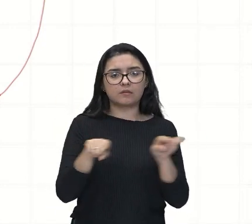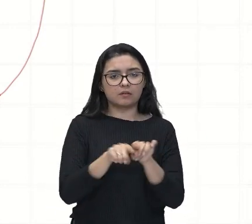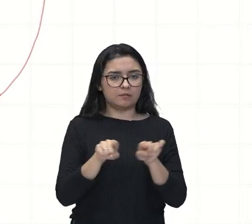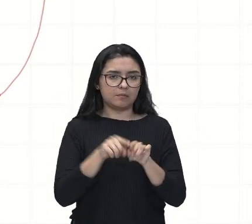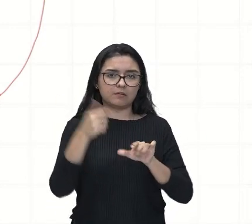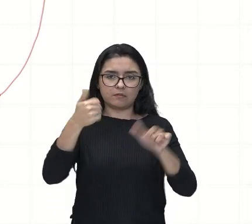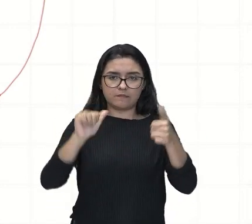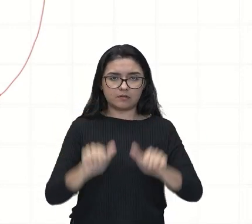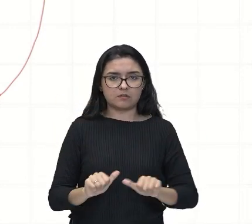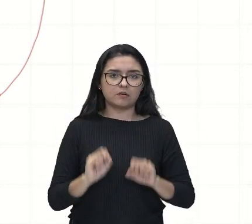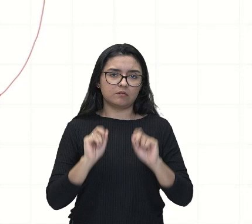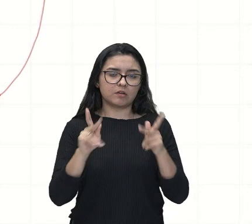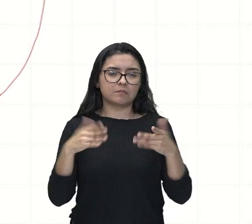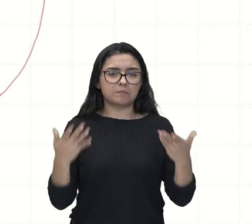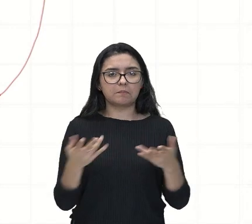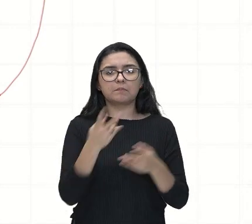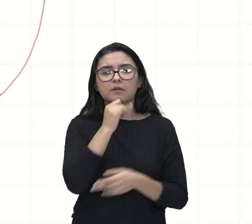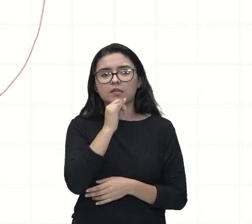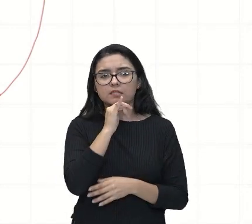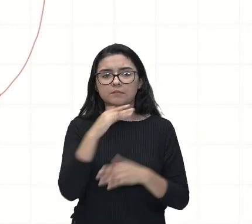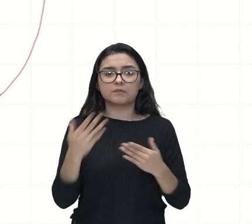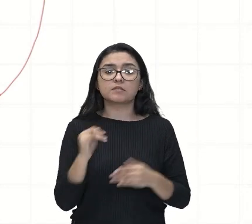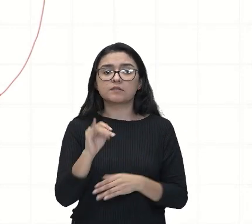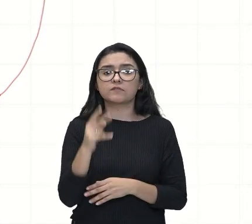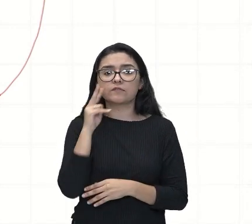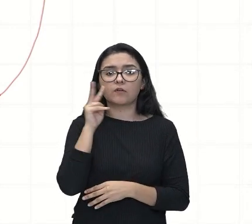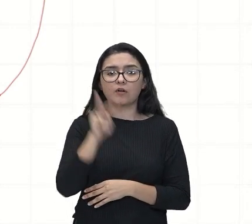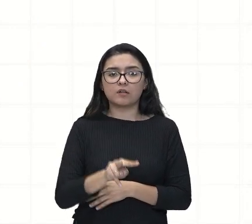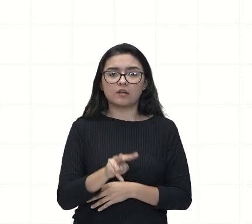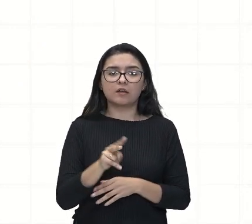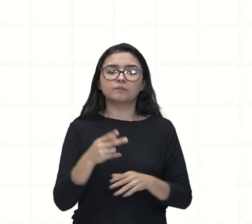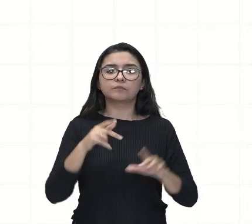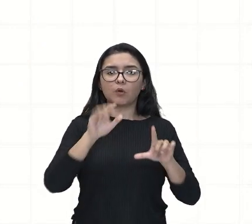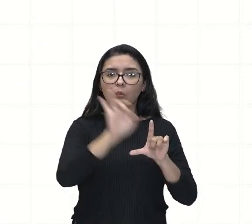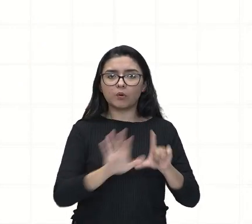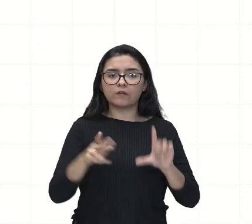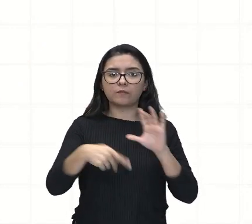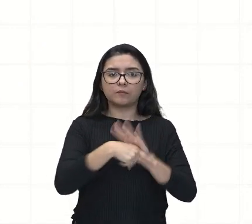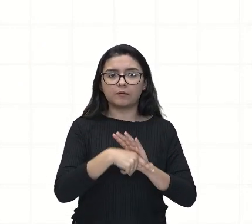exemplo, olhando para o gráfico do Lionel Messi,